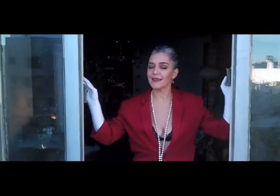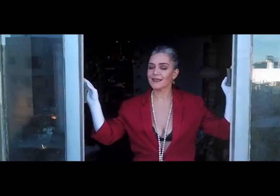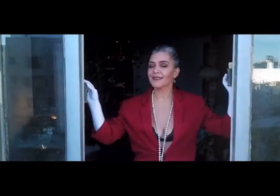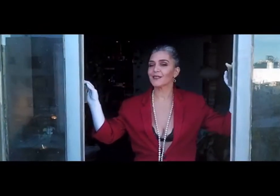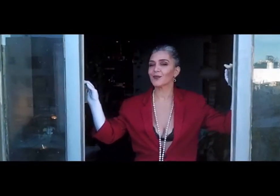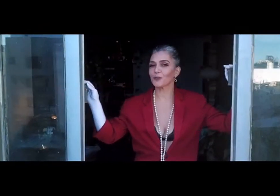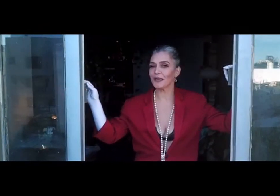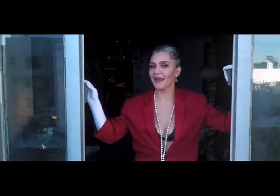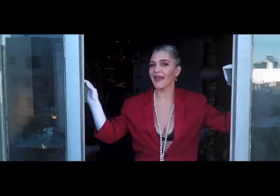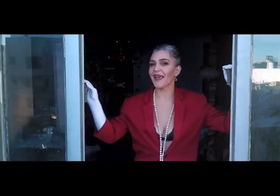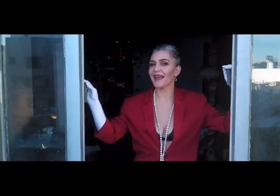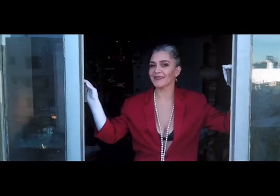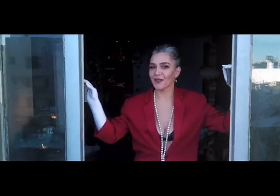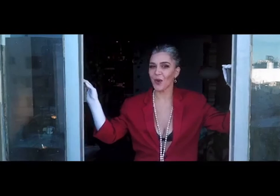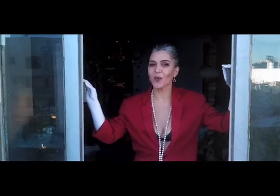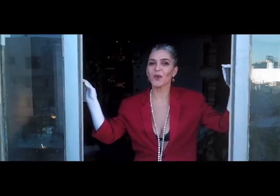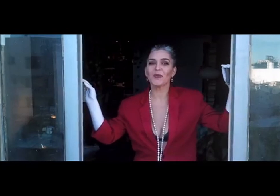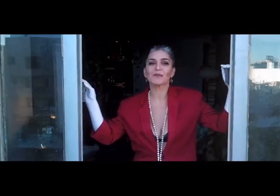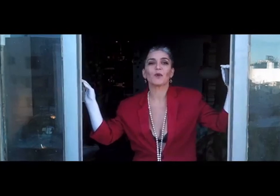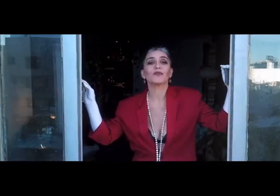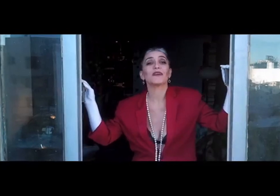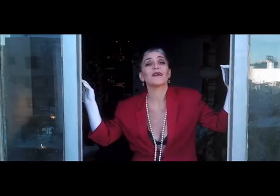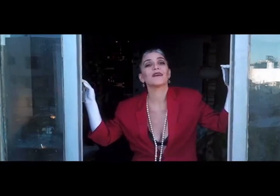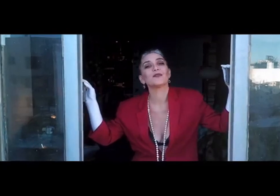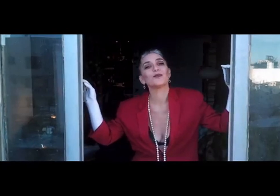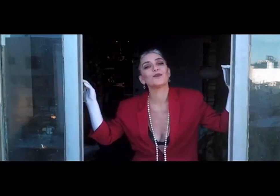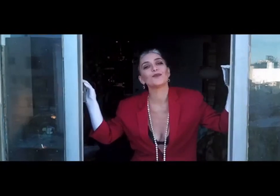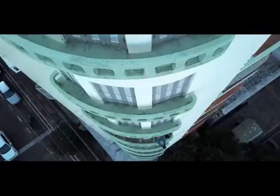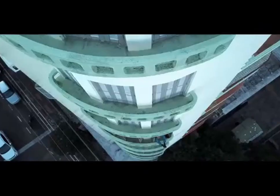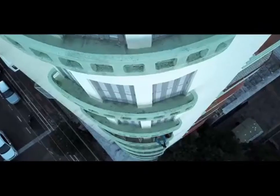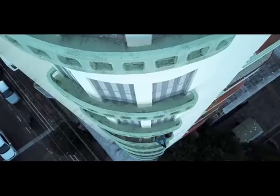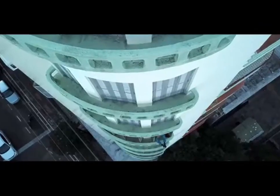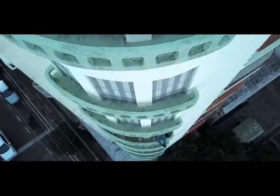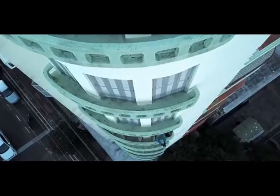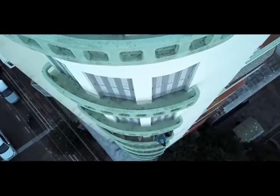Há seres que se surpreendem com o espontâneo.